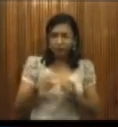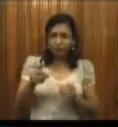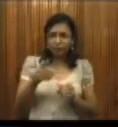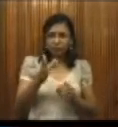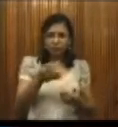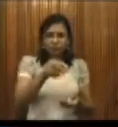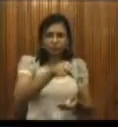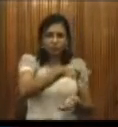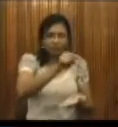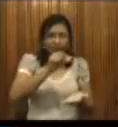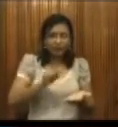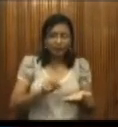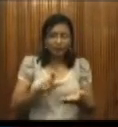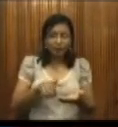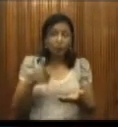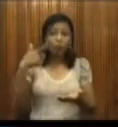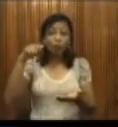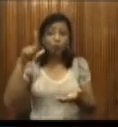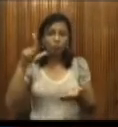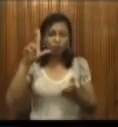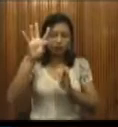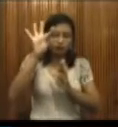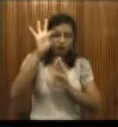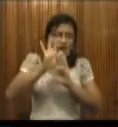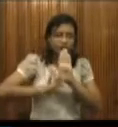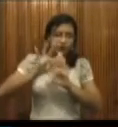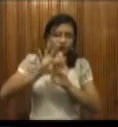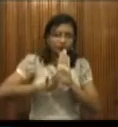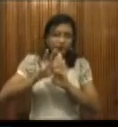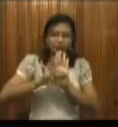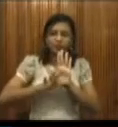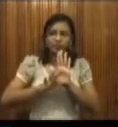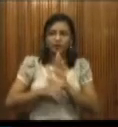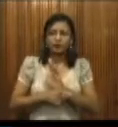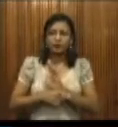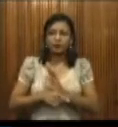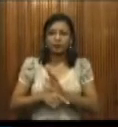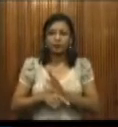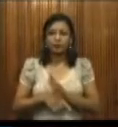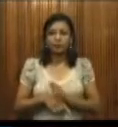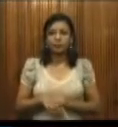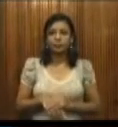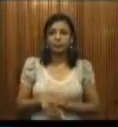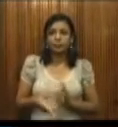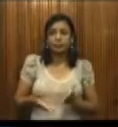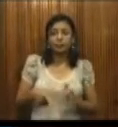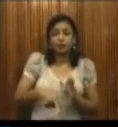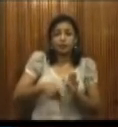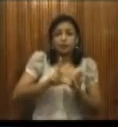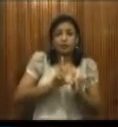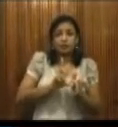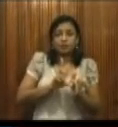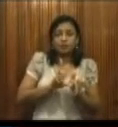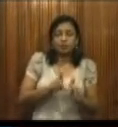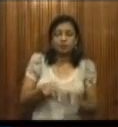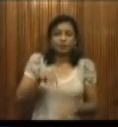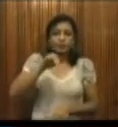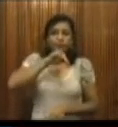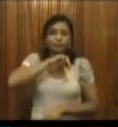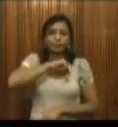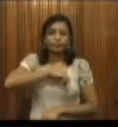aí? Então me acompanhe um evangelho antes. Volta algumas páginas aí, Mateus 19.